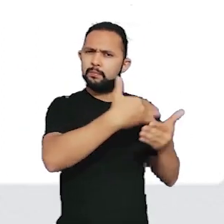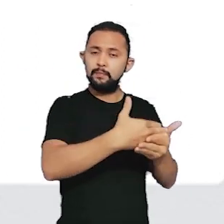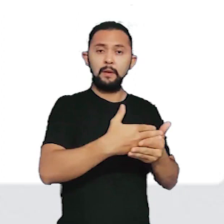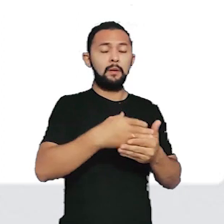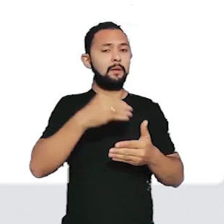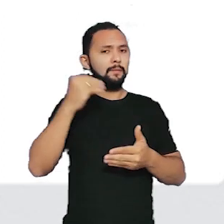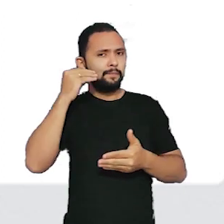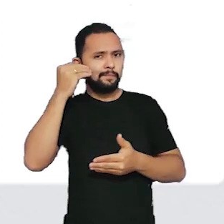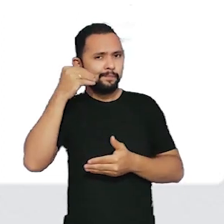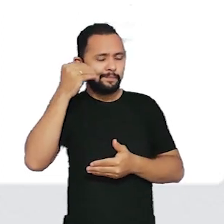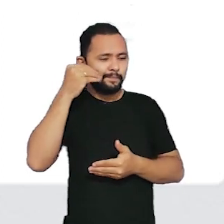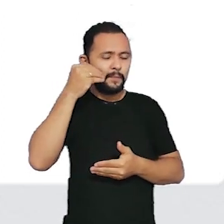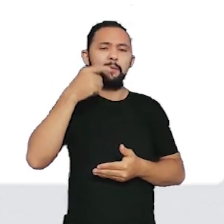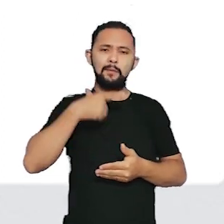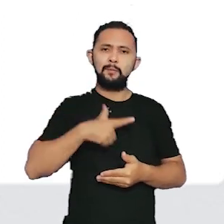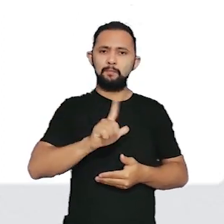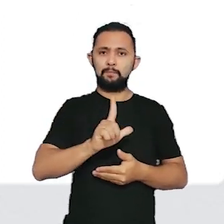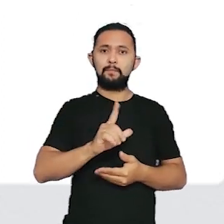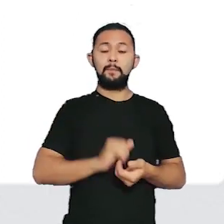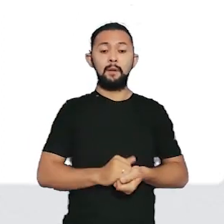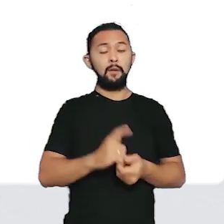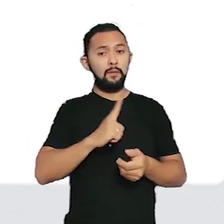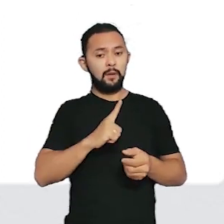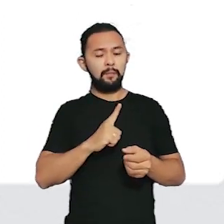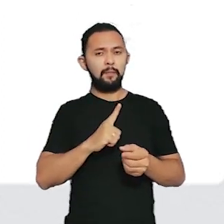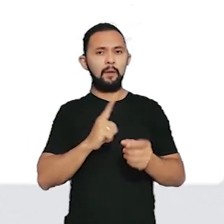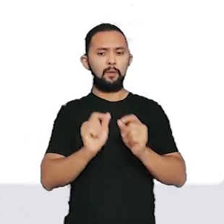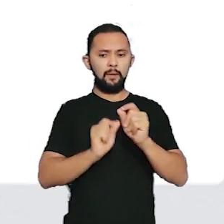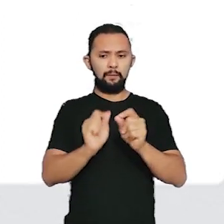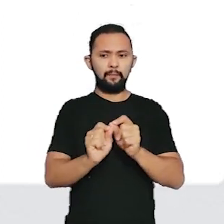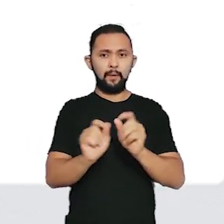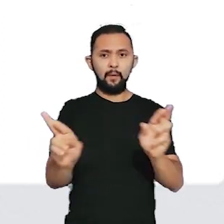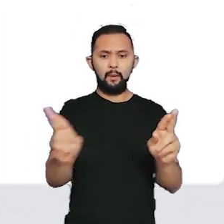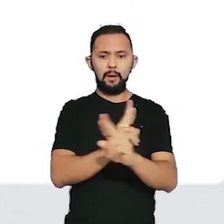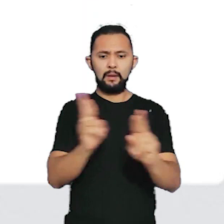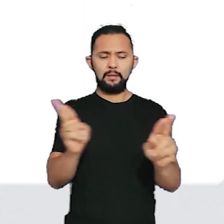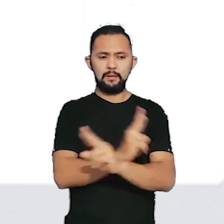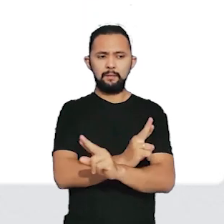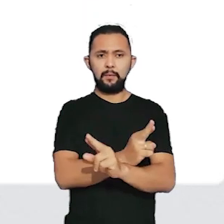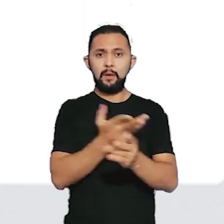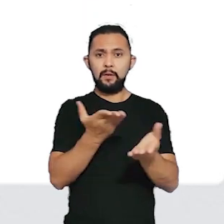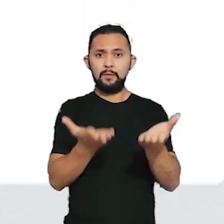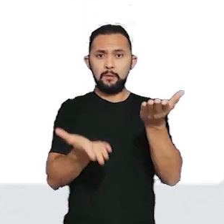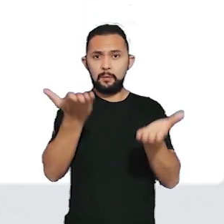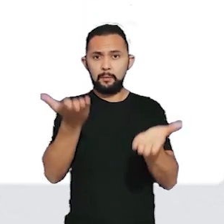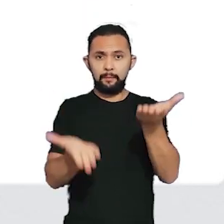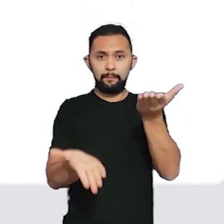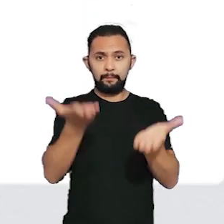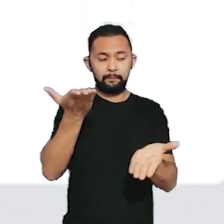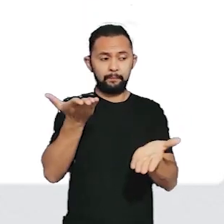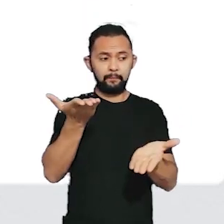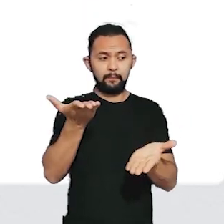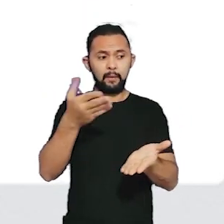experientes ficamos. Então, aí eu tenho uma relação de proporção, tá? As proporções sempre vão aparecer, ó,